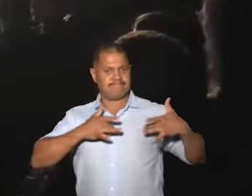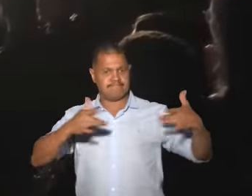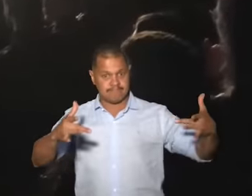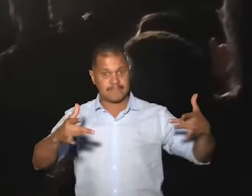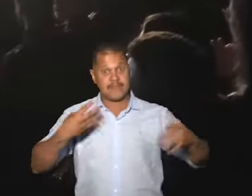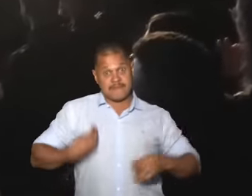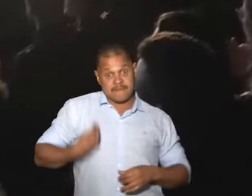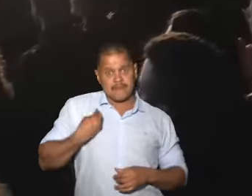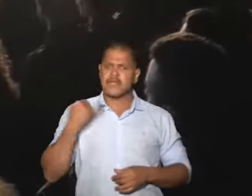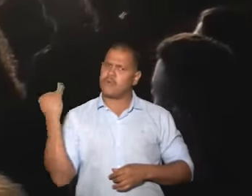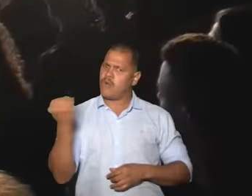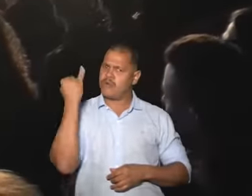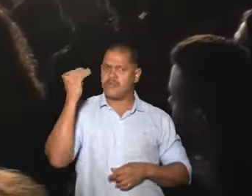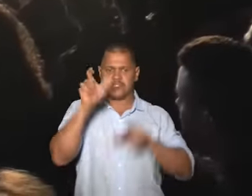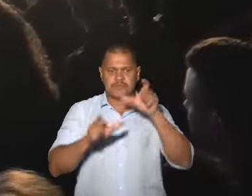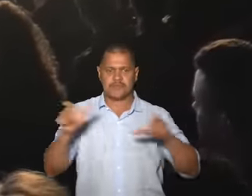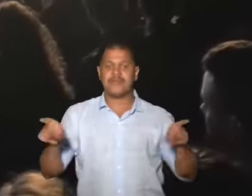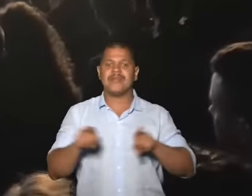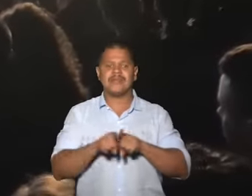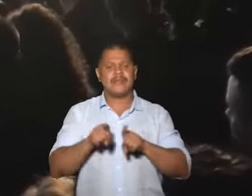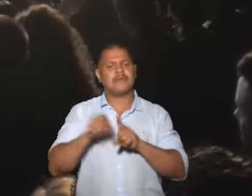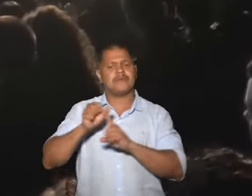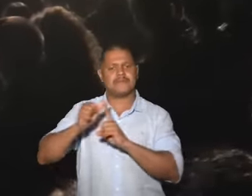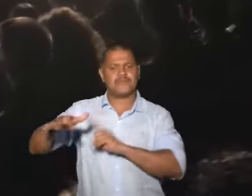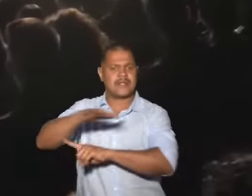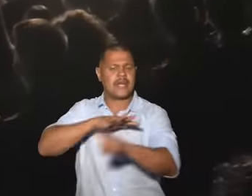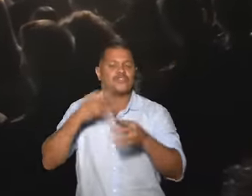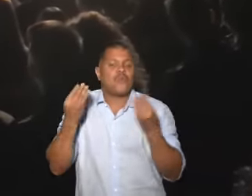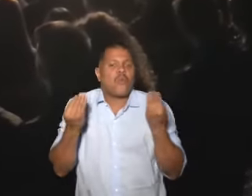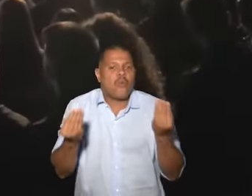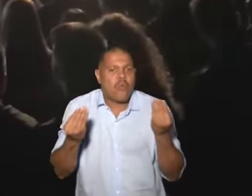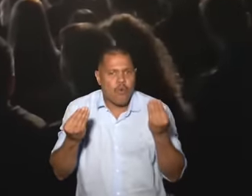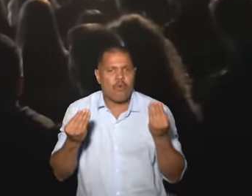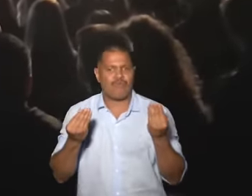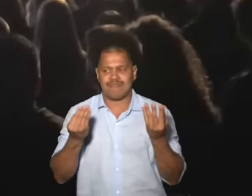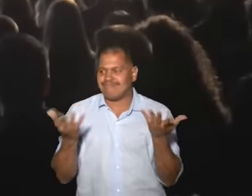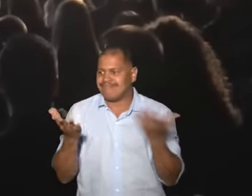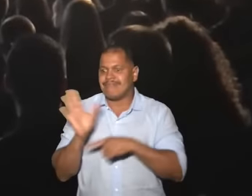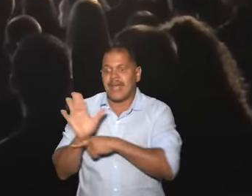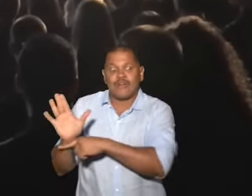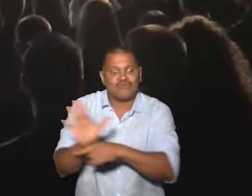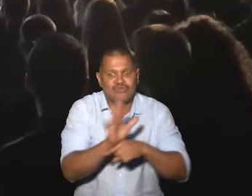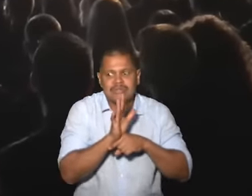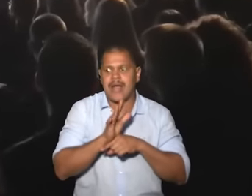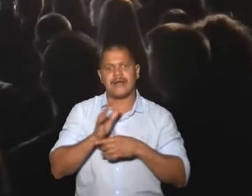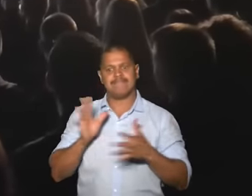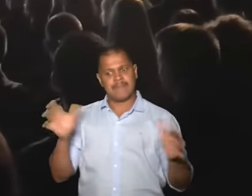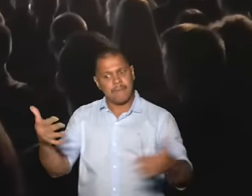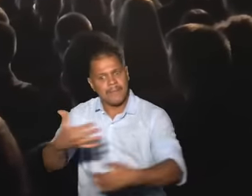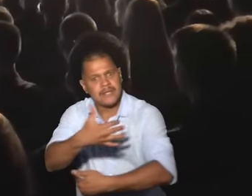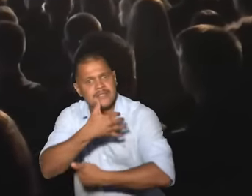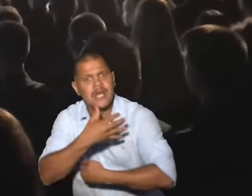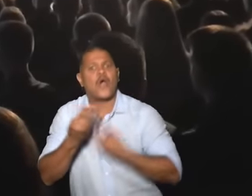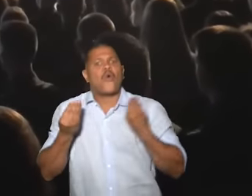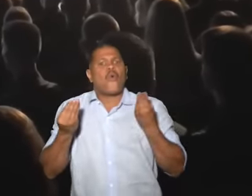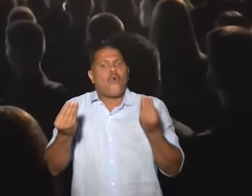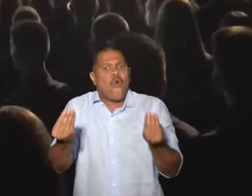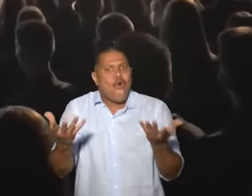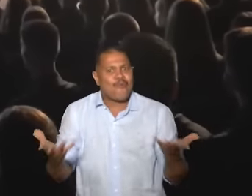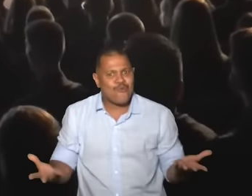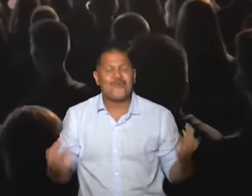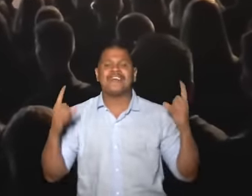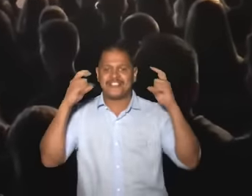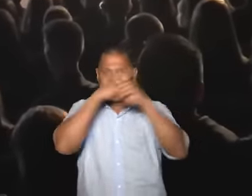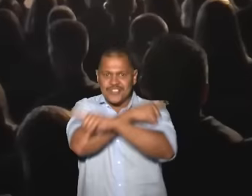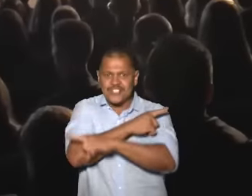sociedade. Como poderíamos ter enfrentado as dificuldades sem consolar e sem o consolo de familiares, amigas